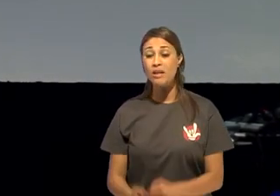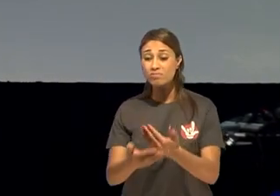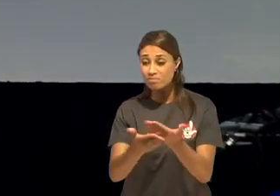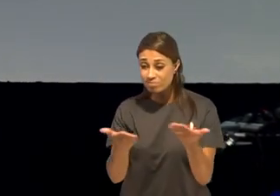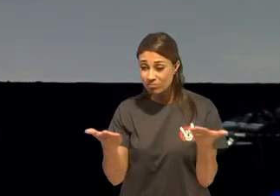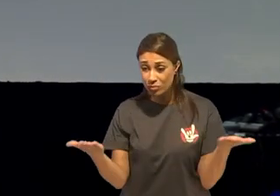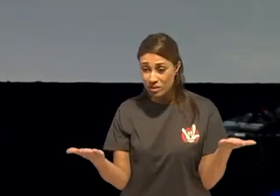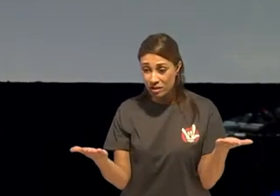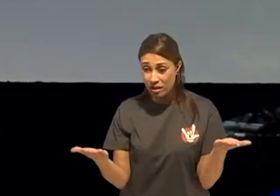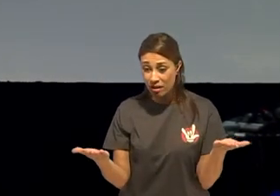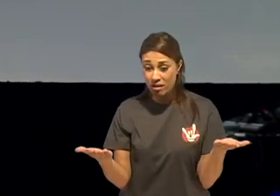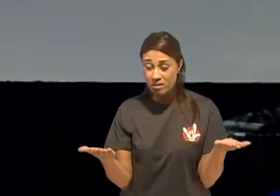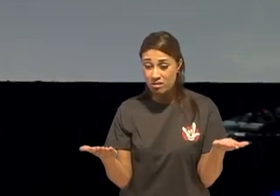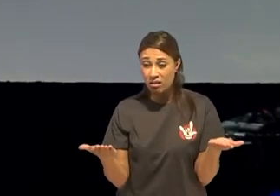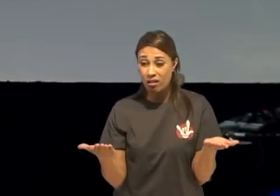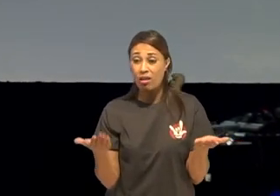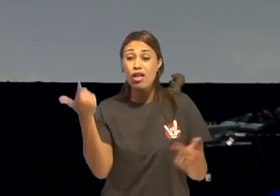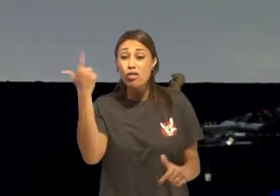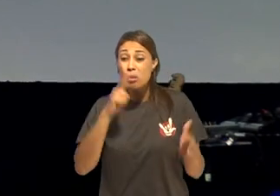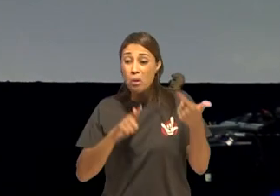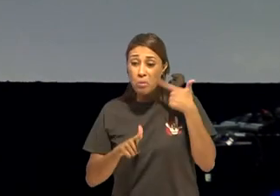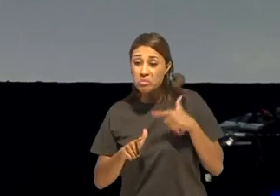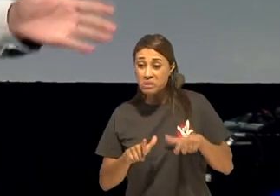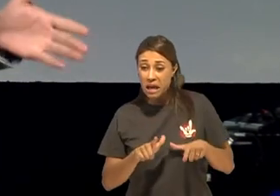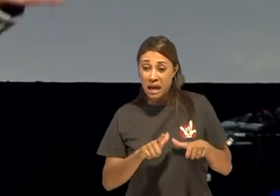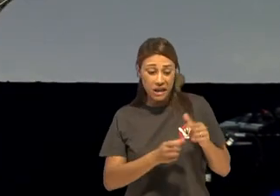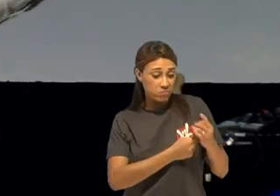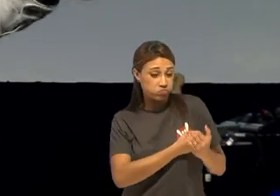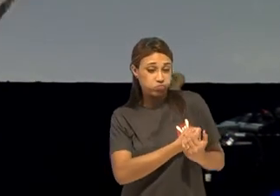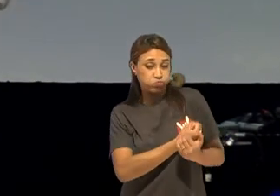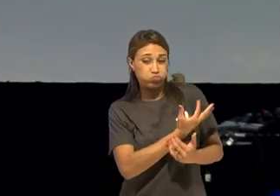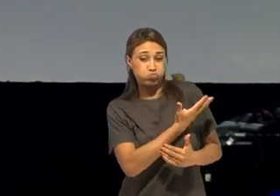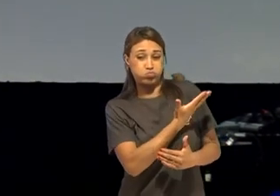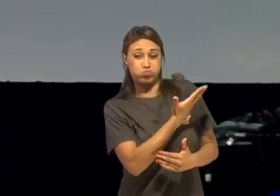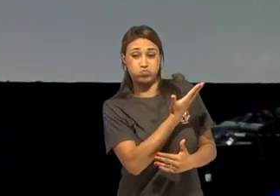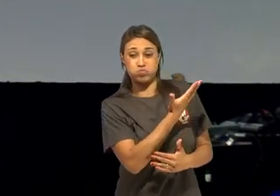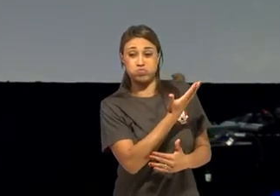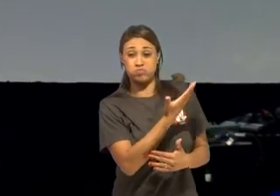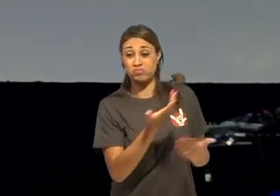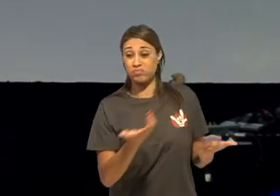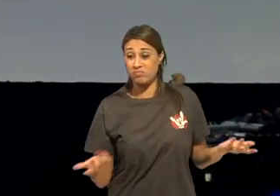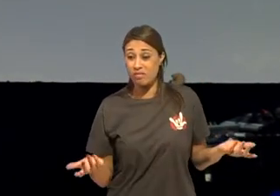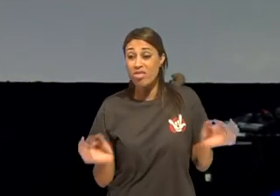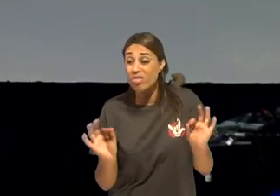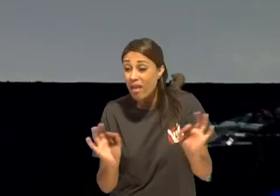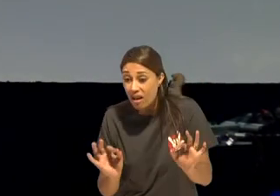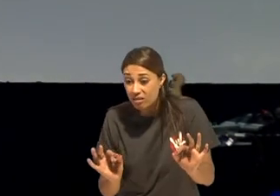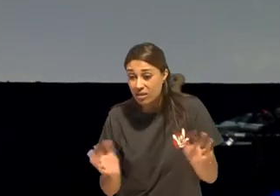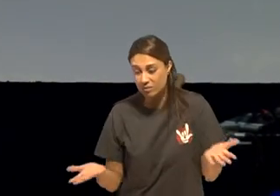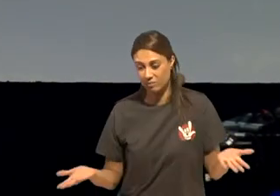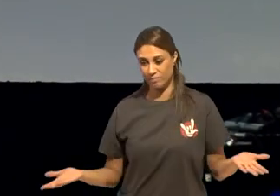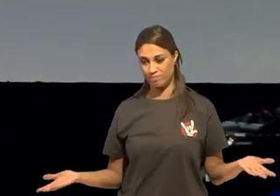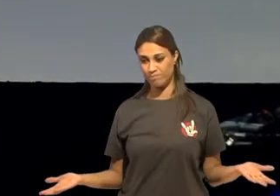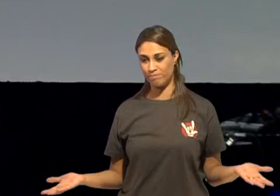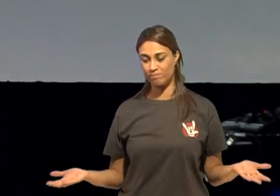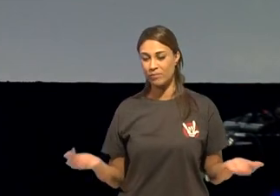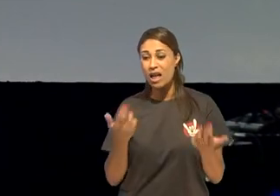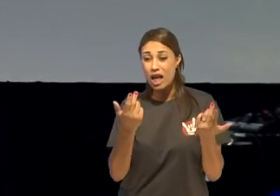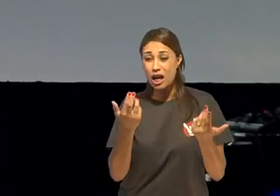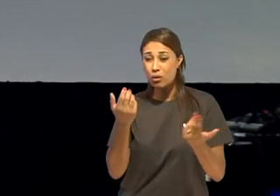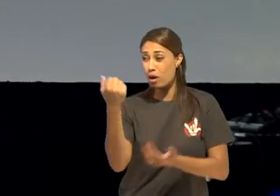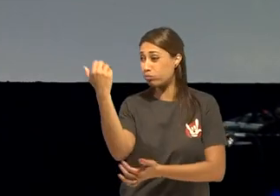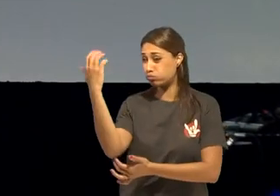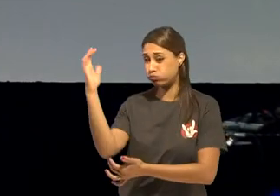está atrapalhando, porque podia estar dando lugar e espaço para alguém que ia dar, para uma árvore que ia